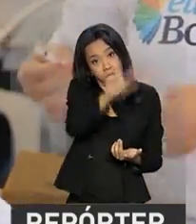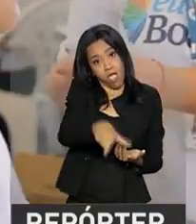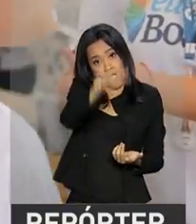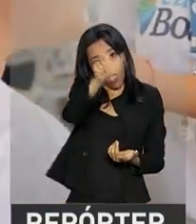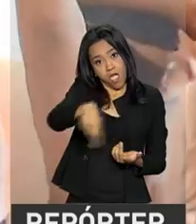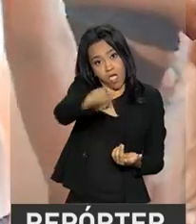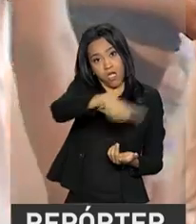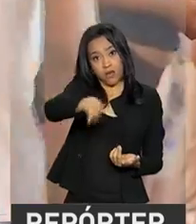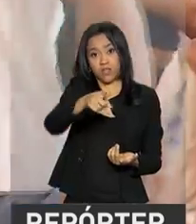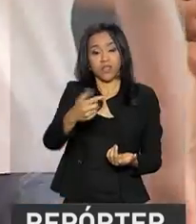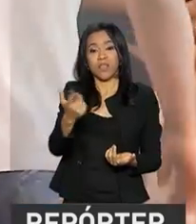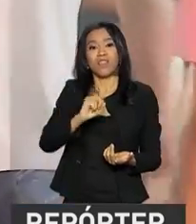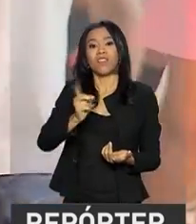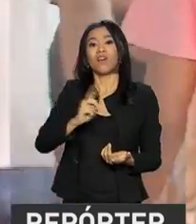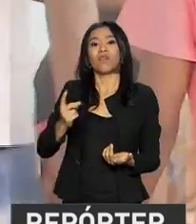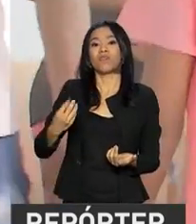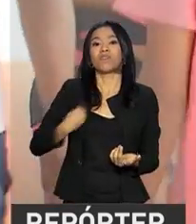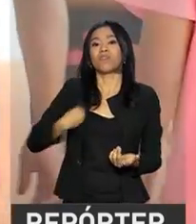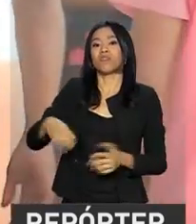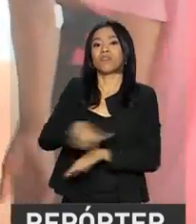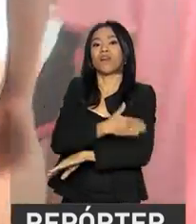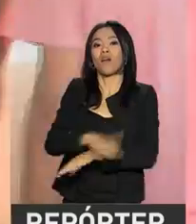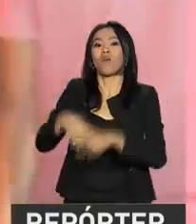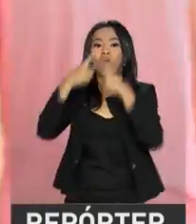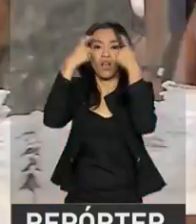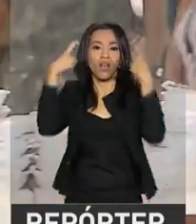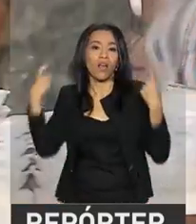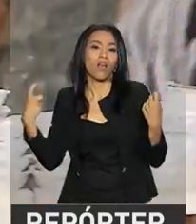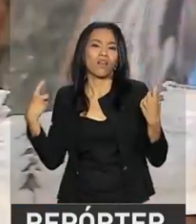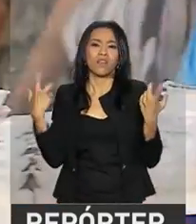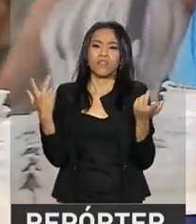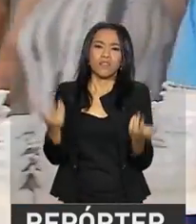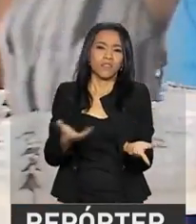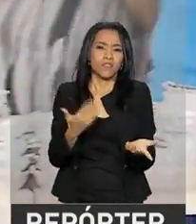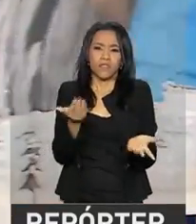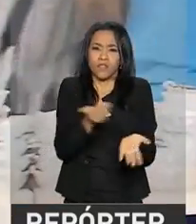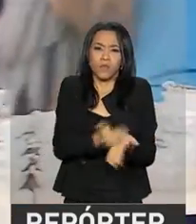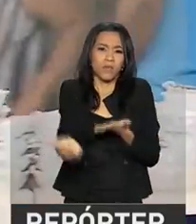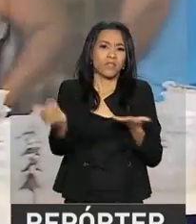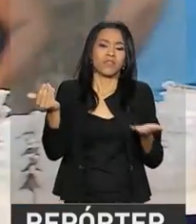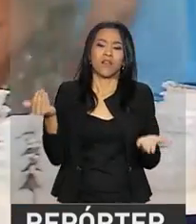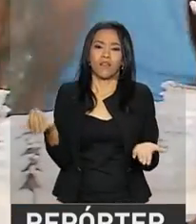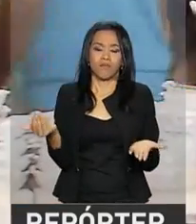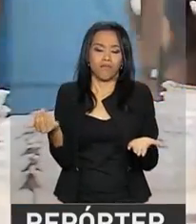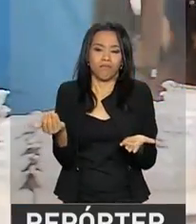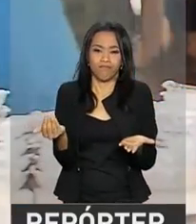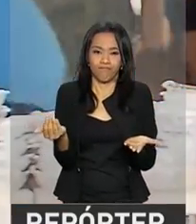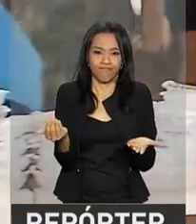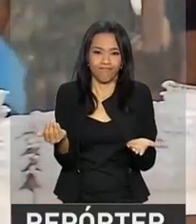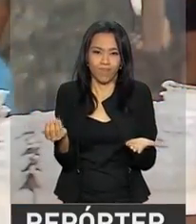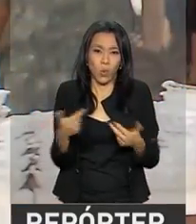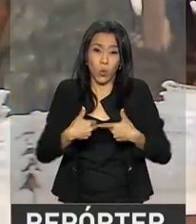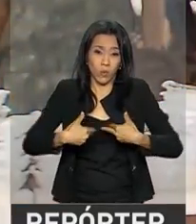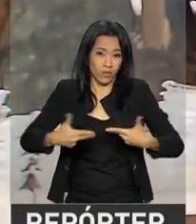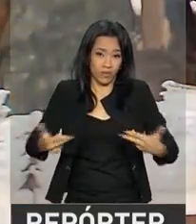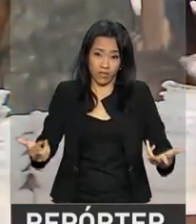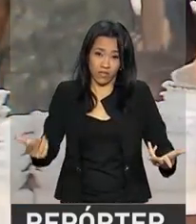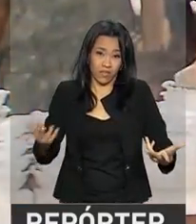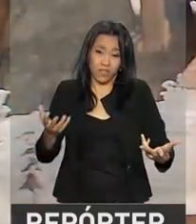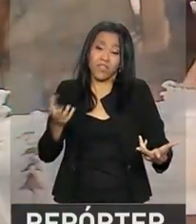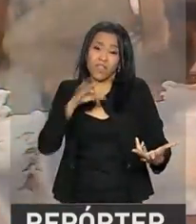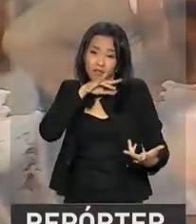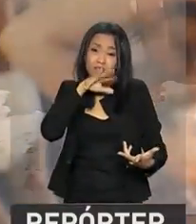eles mesmos não se marginalizem a tal ponto de iniciar tais ações